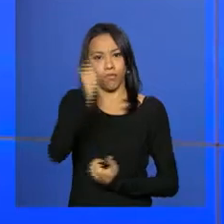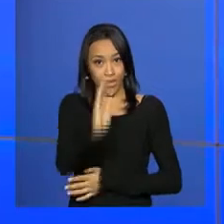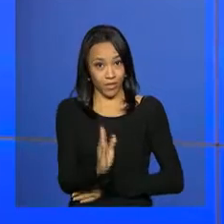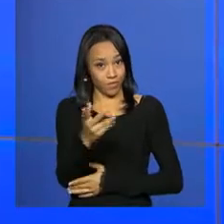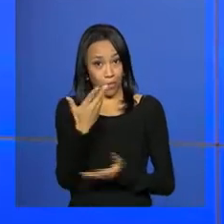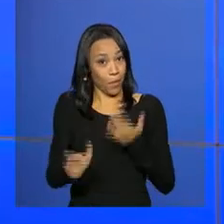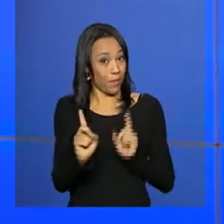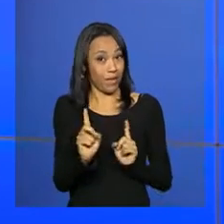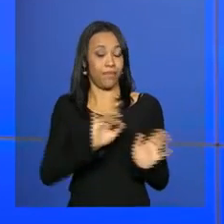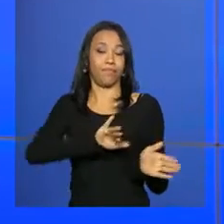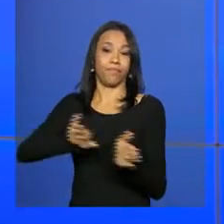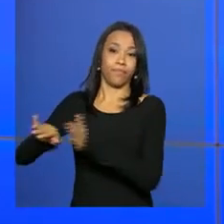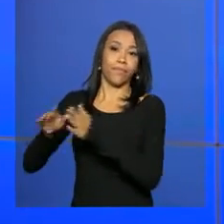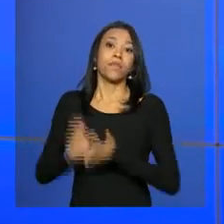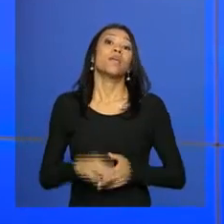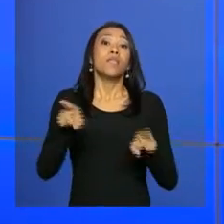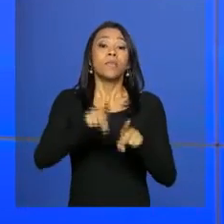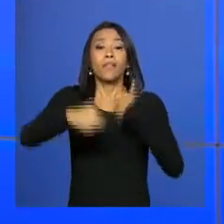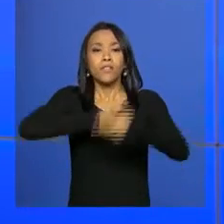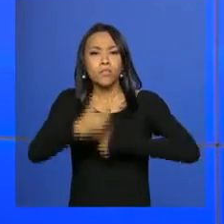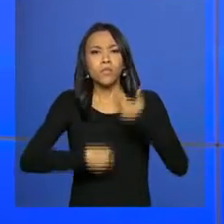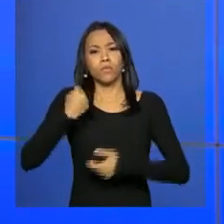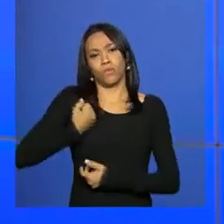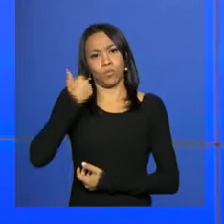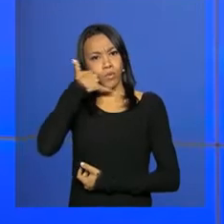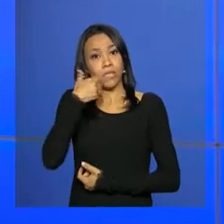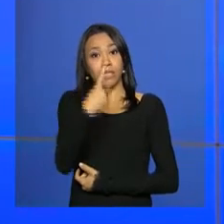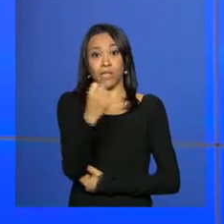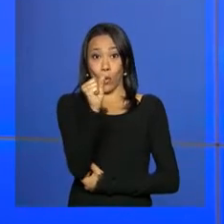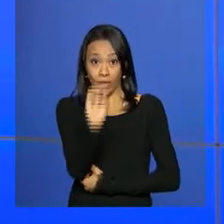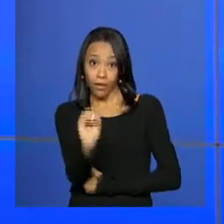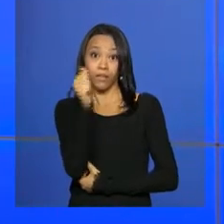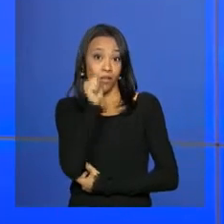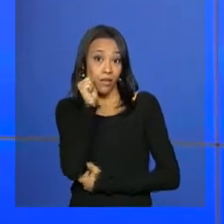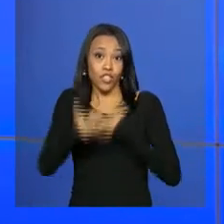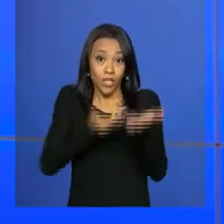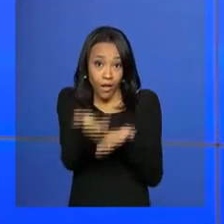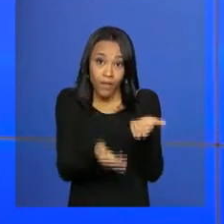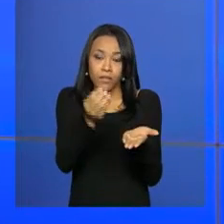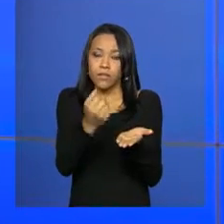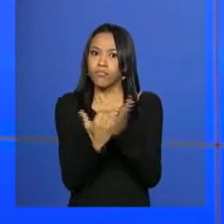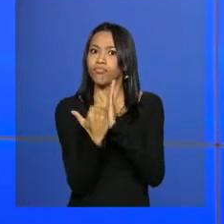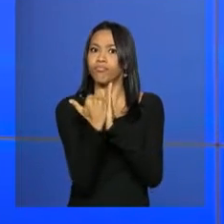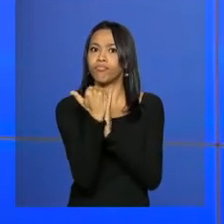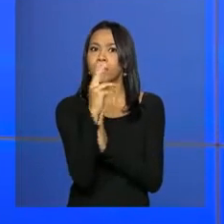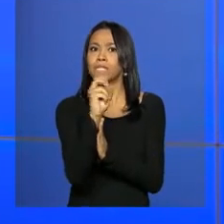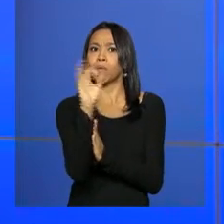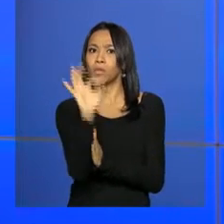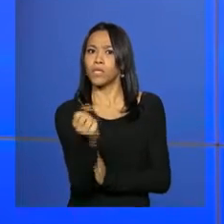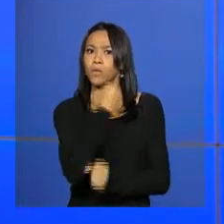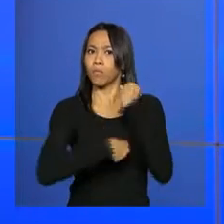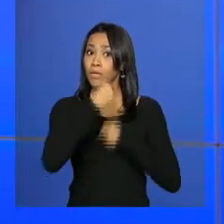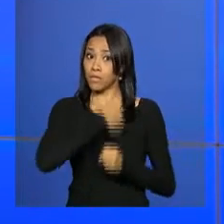eo número de atendimentos do ligue 180 uma central de dicá das mulheres cresceu mais de 50% no ano passado